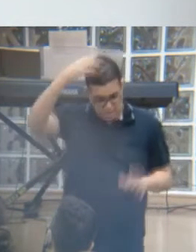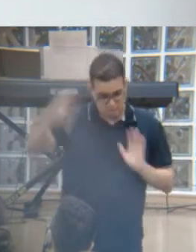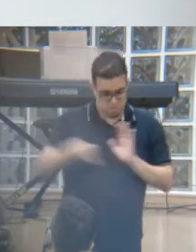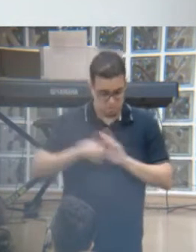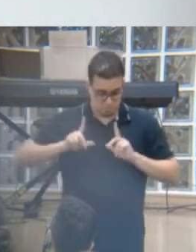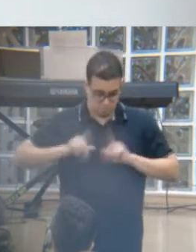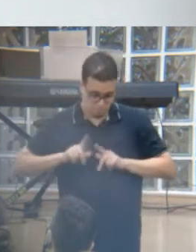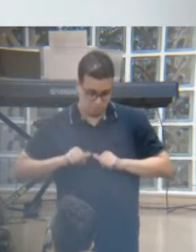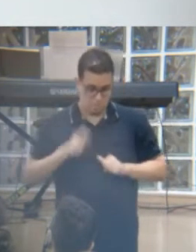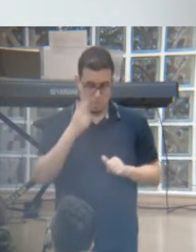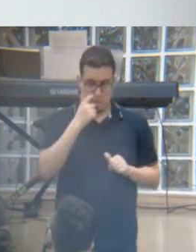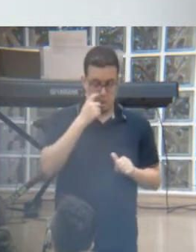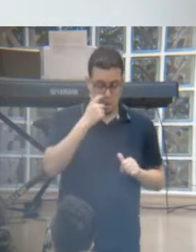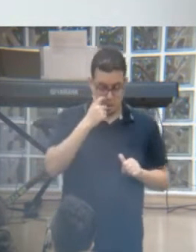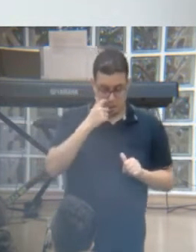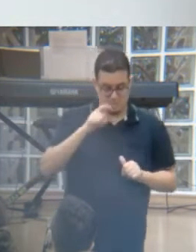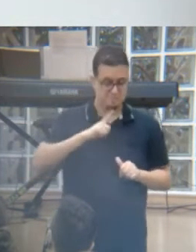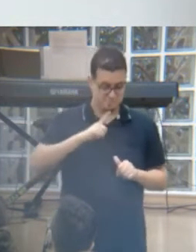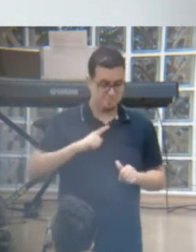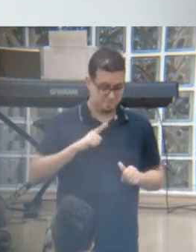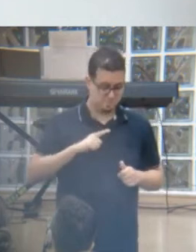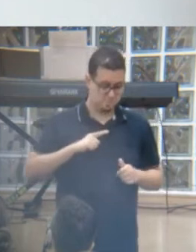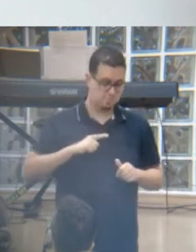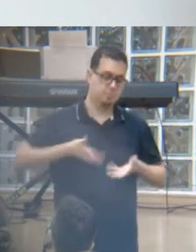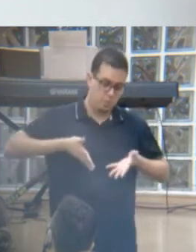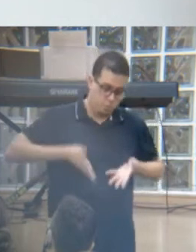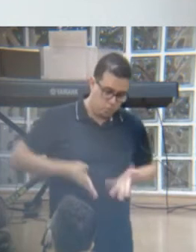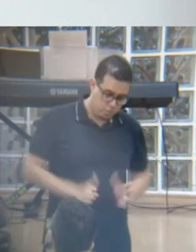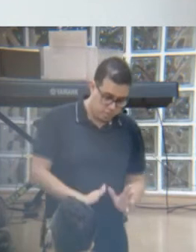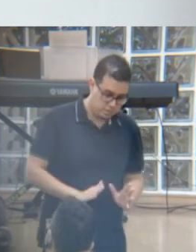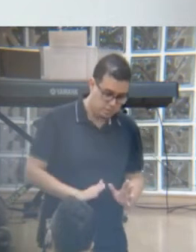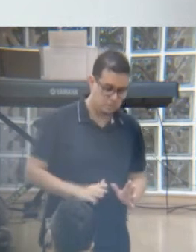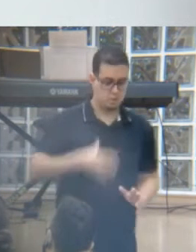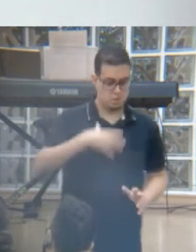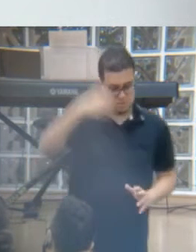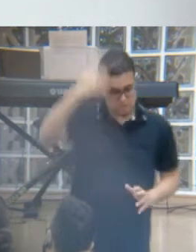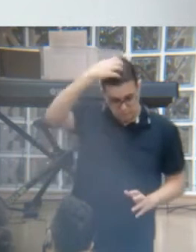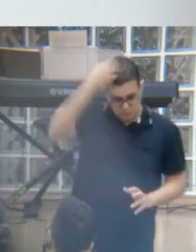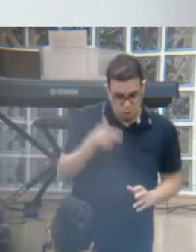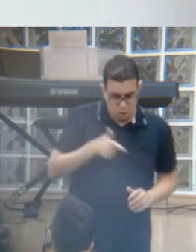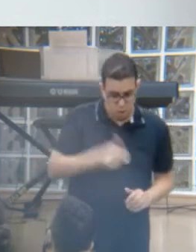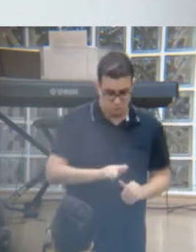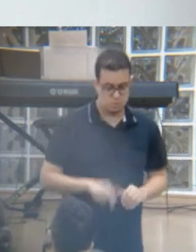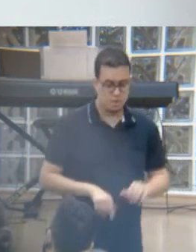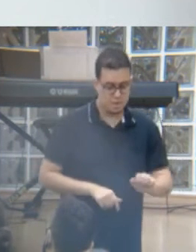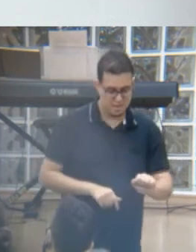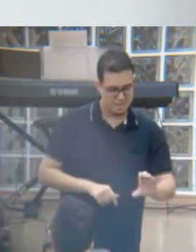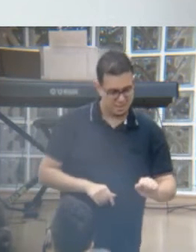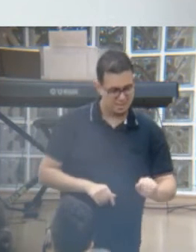Acabe, que conseguiu se superar, superou as expectativas, foi ainda pior que seu pai.